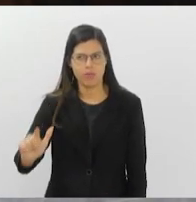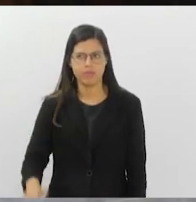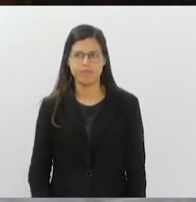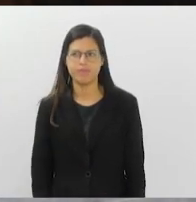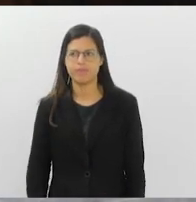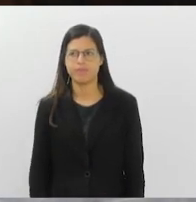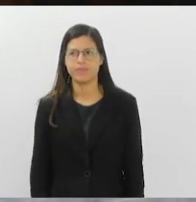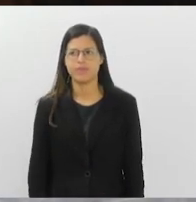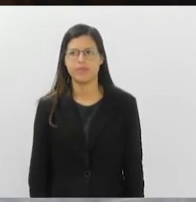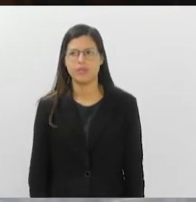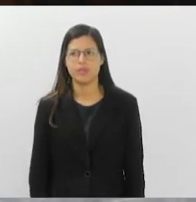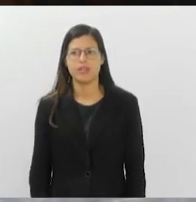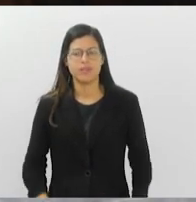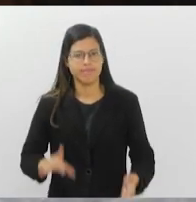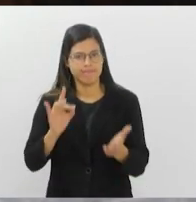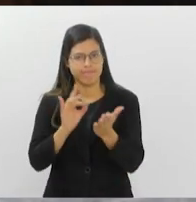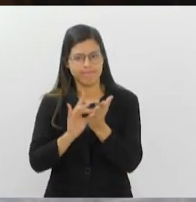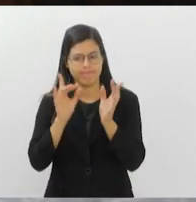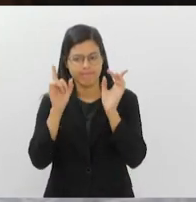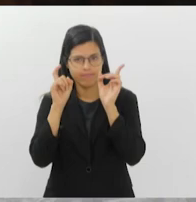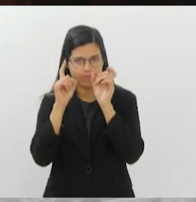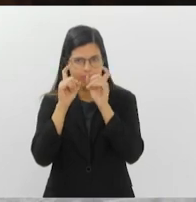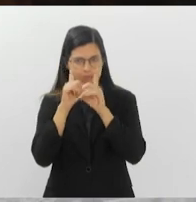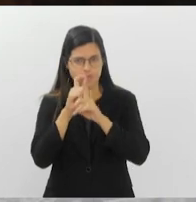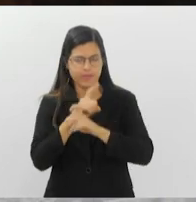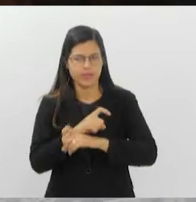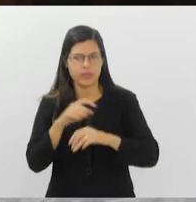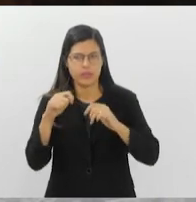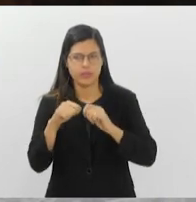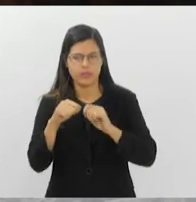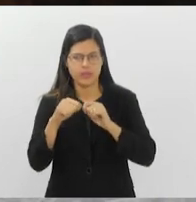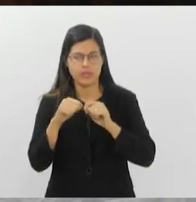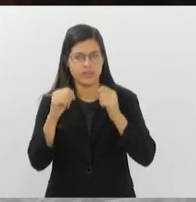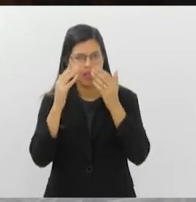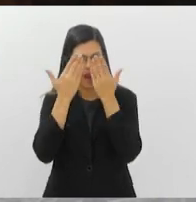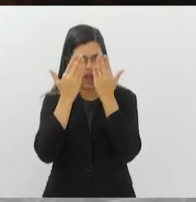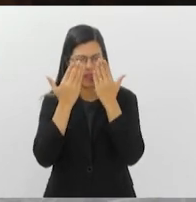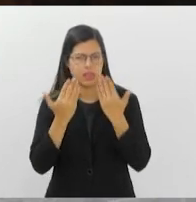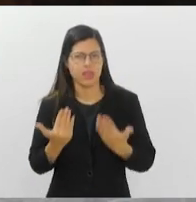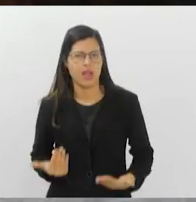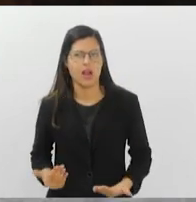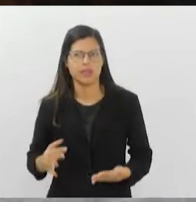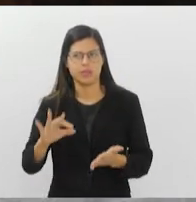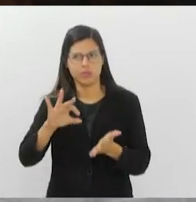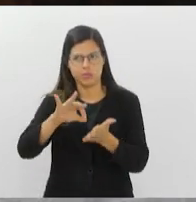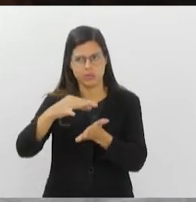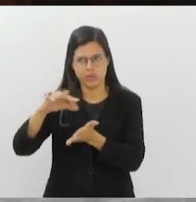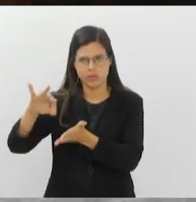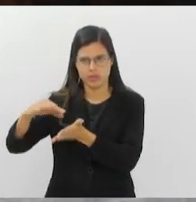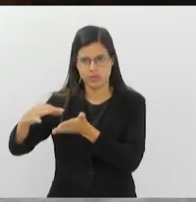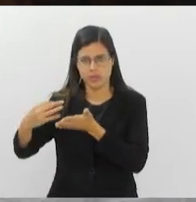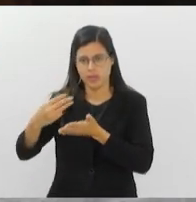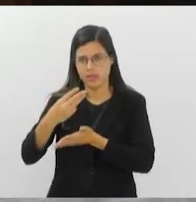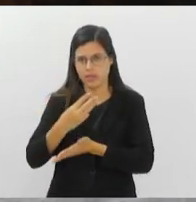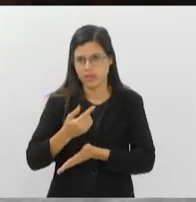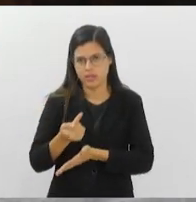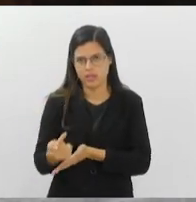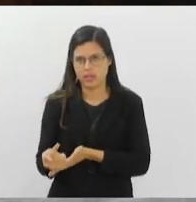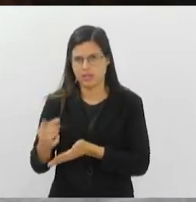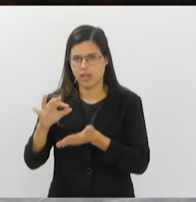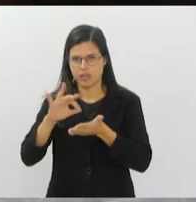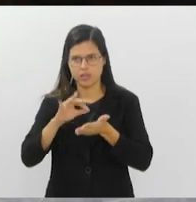foi muito difícil fazer a análise desses inscritos, né, desses 37